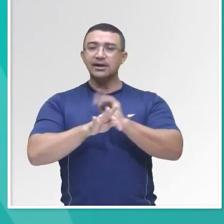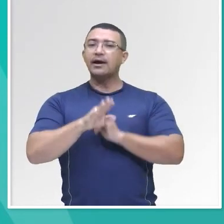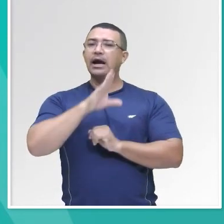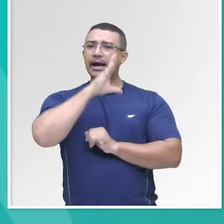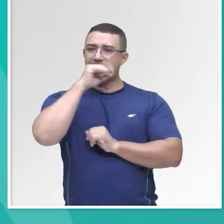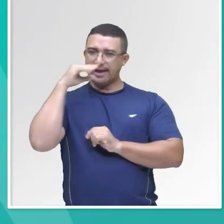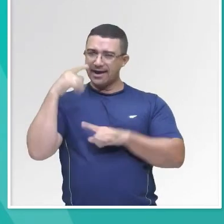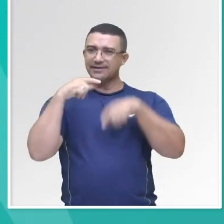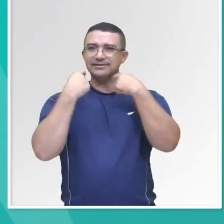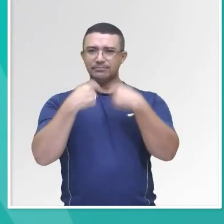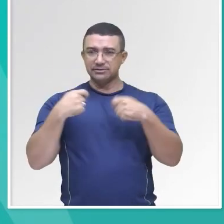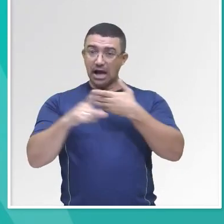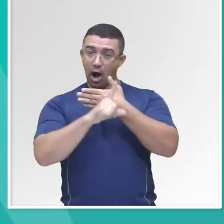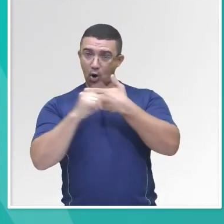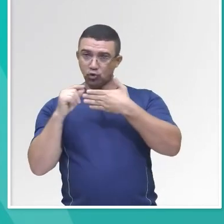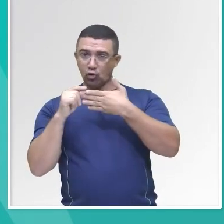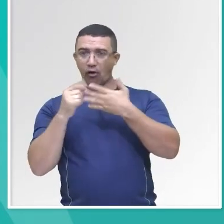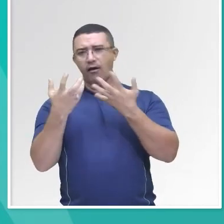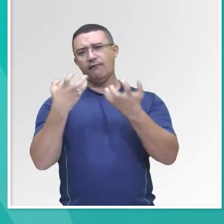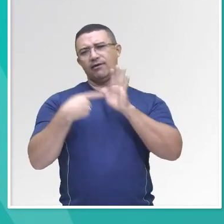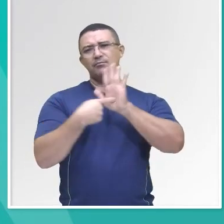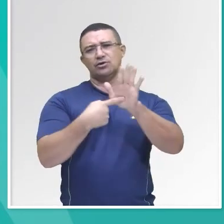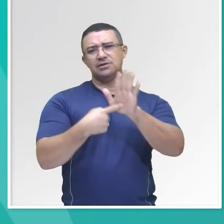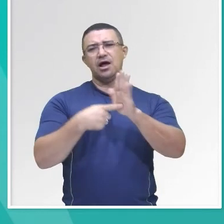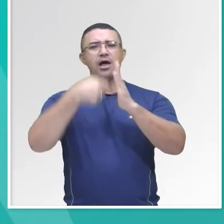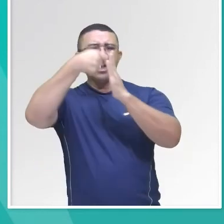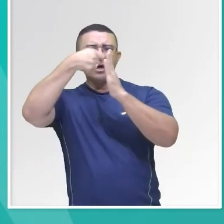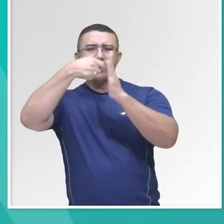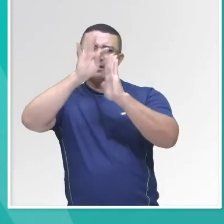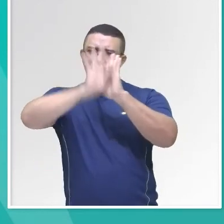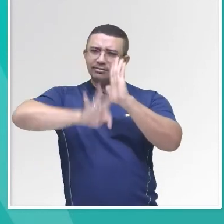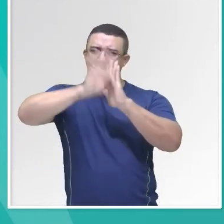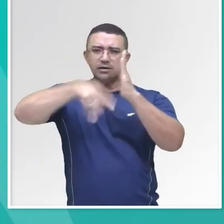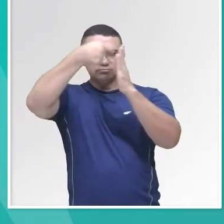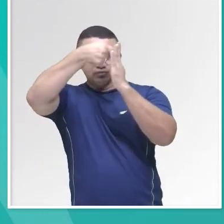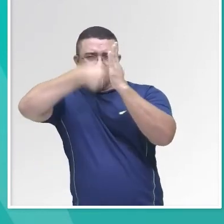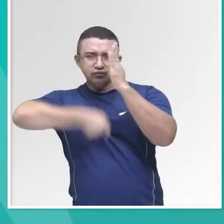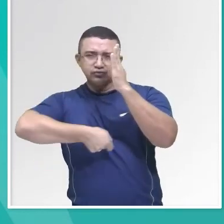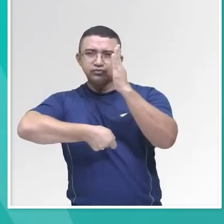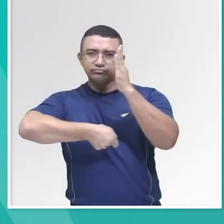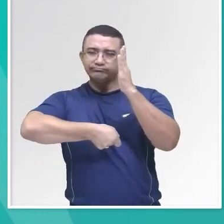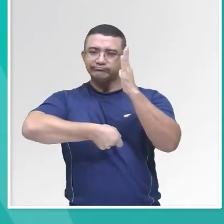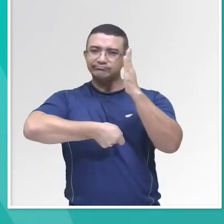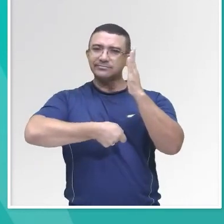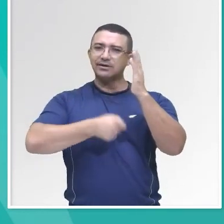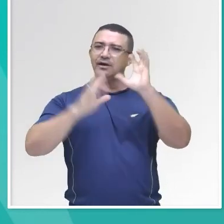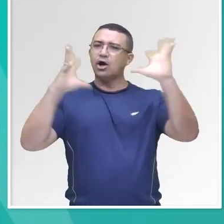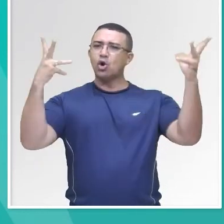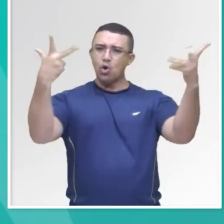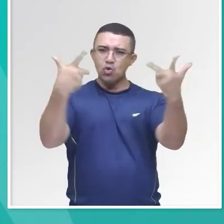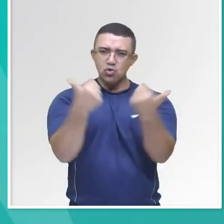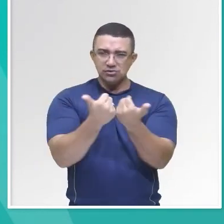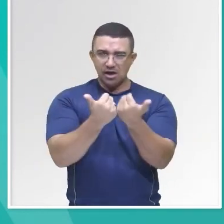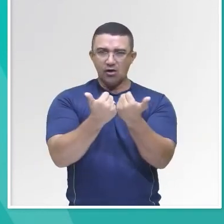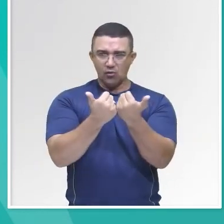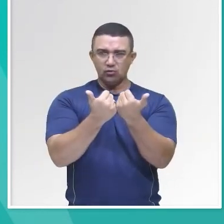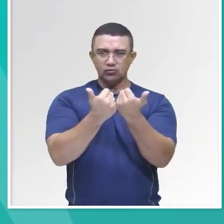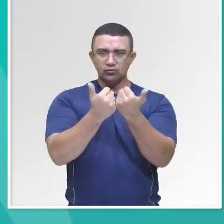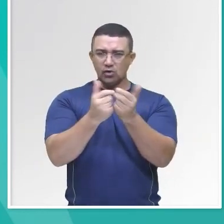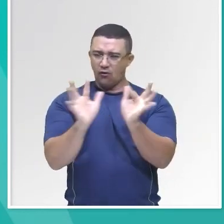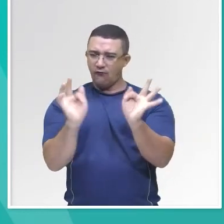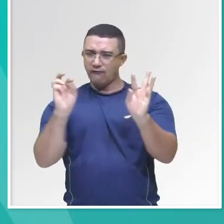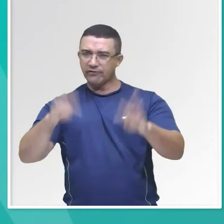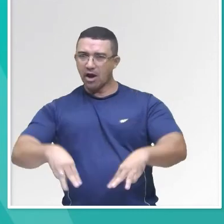O autor quer dizer isso aí, no texto dissertativo, os argumentos dele. Então, na conclusão, ele vai